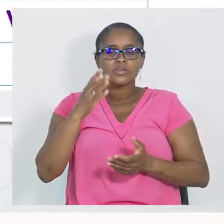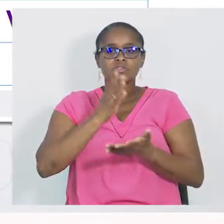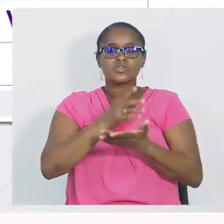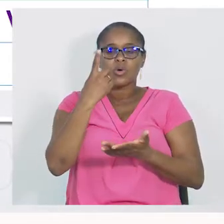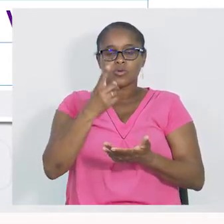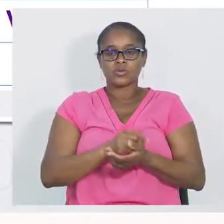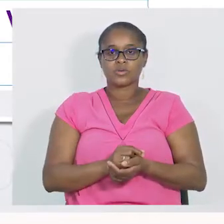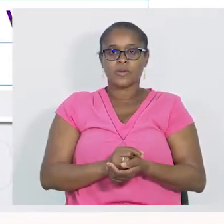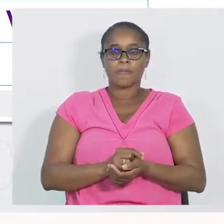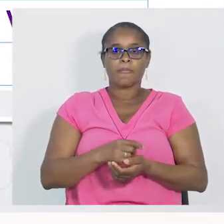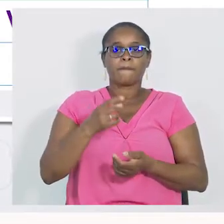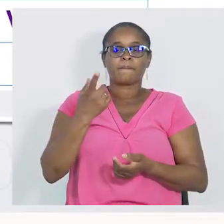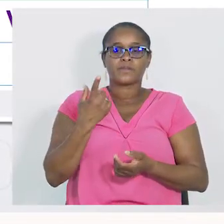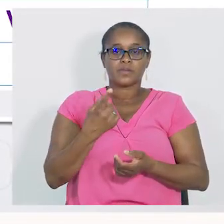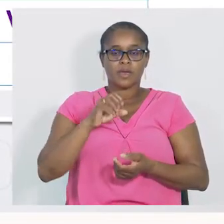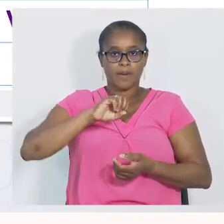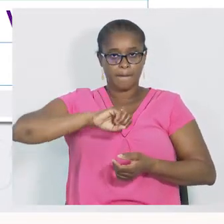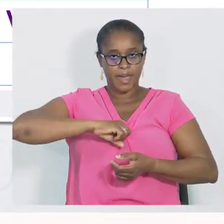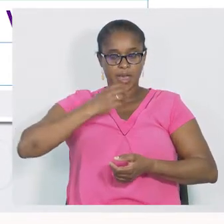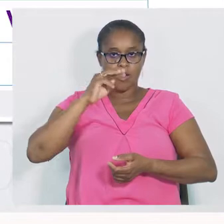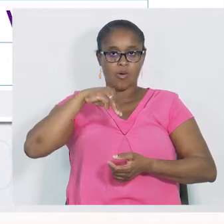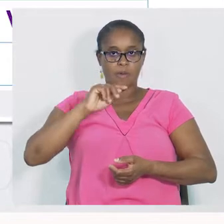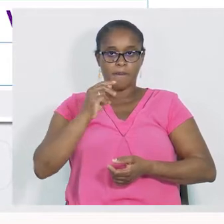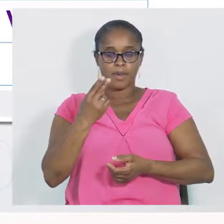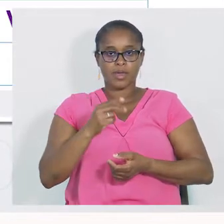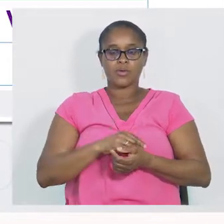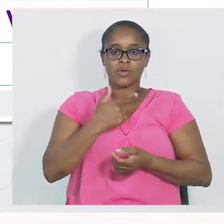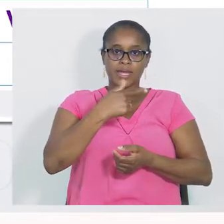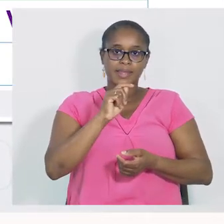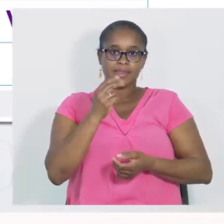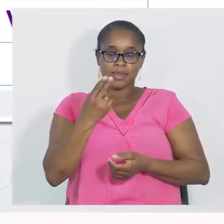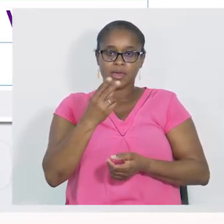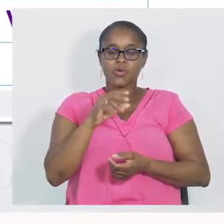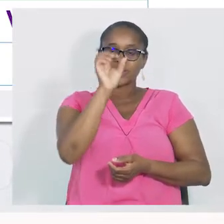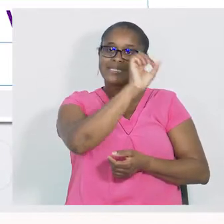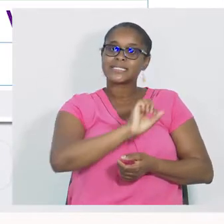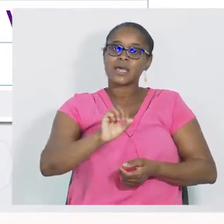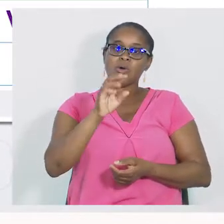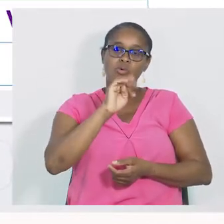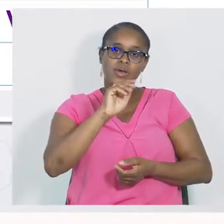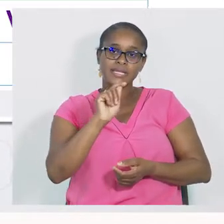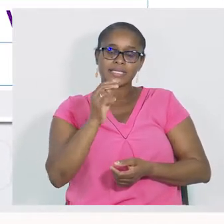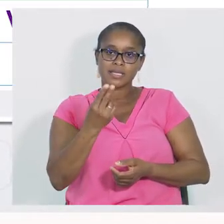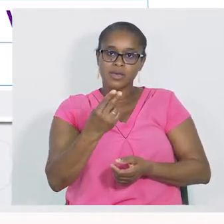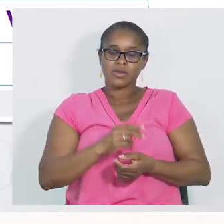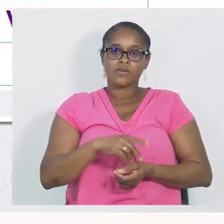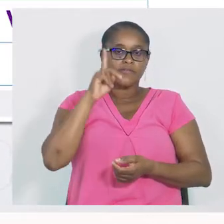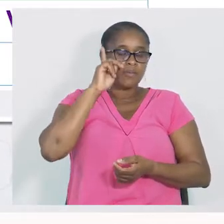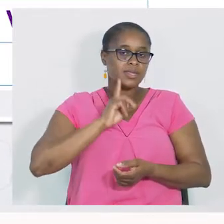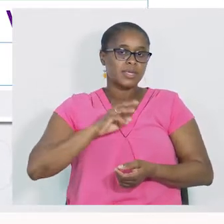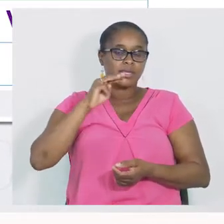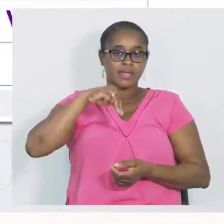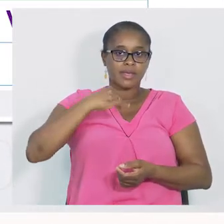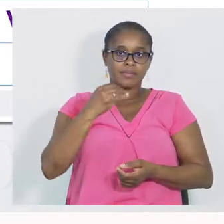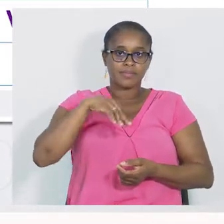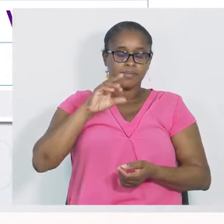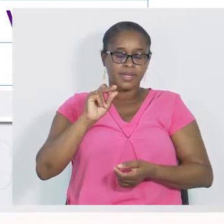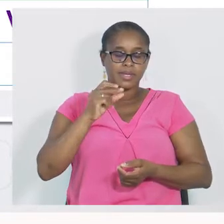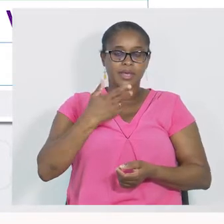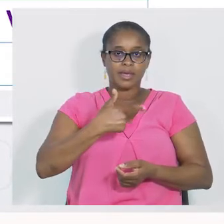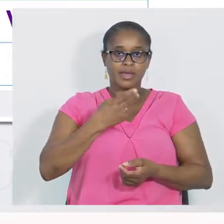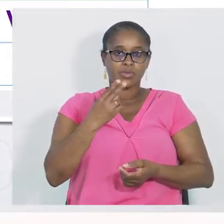em gênero e número. É claro, se é feminino, digo a minha irmã. Concorda?